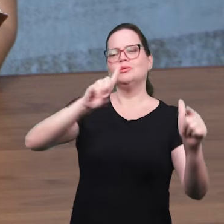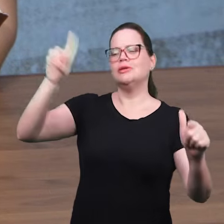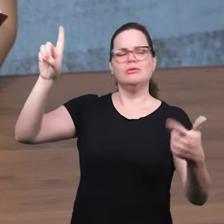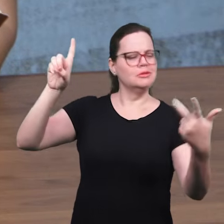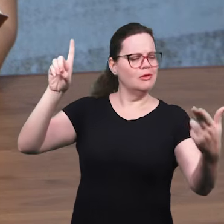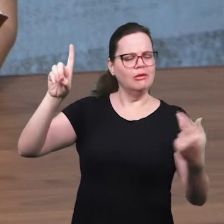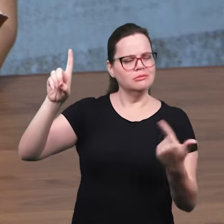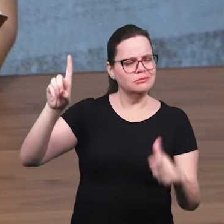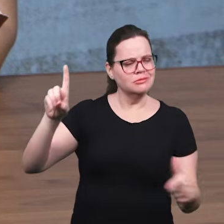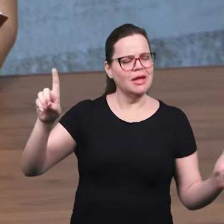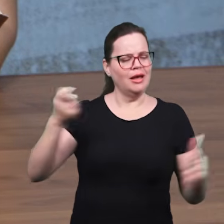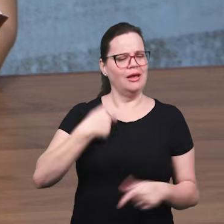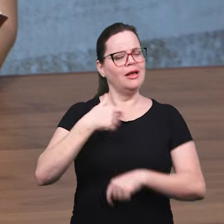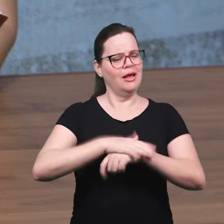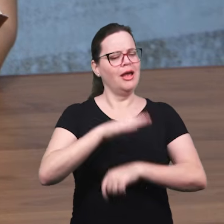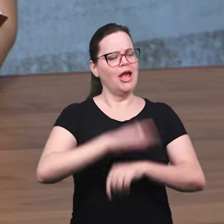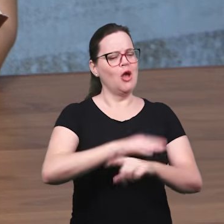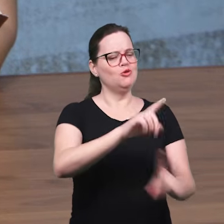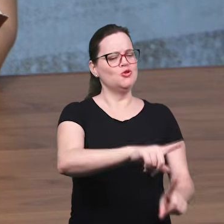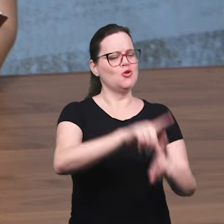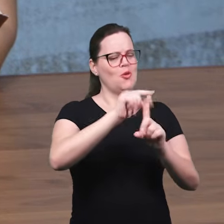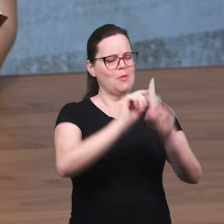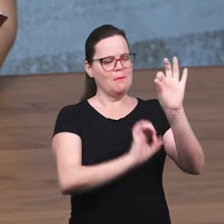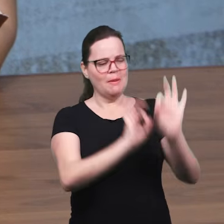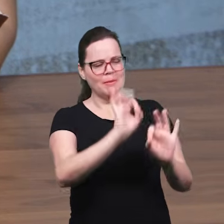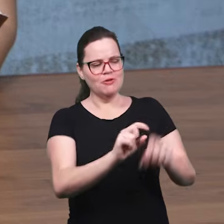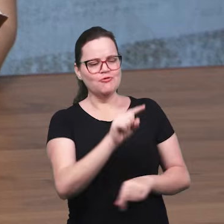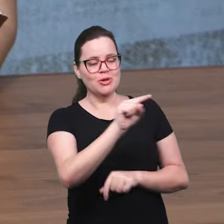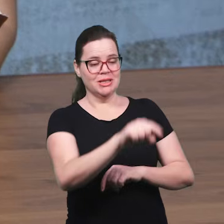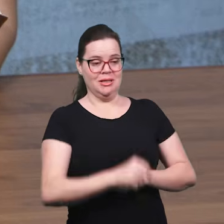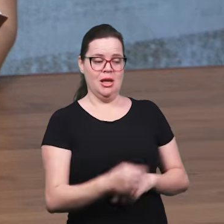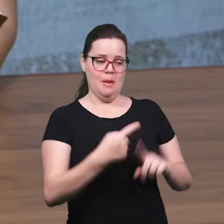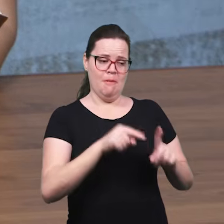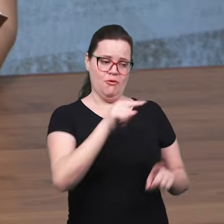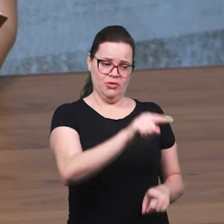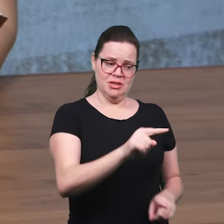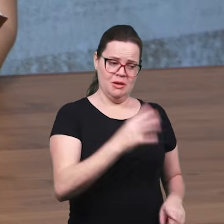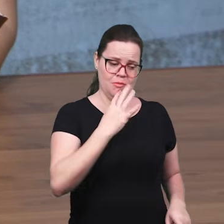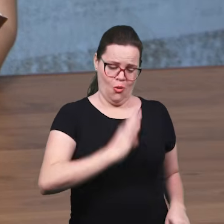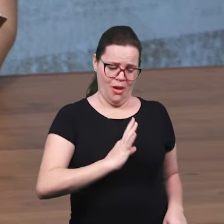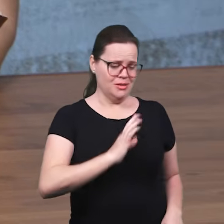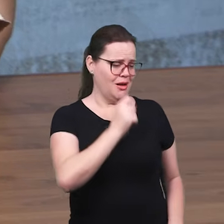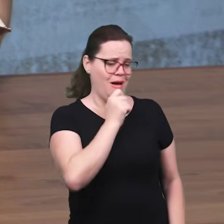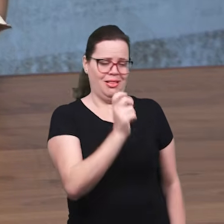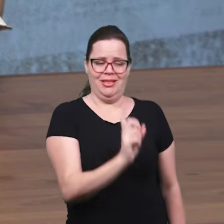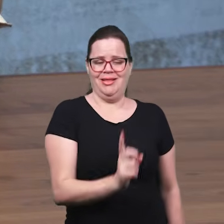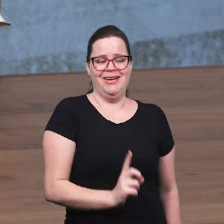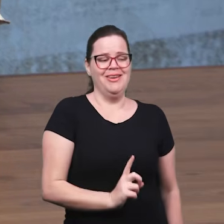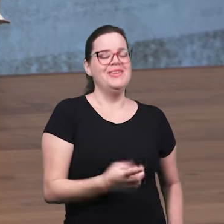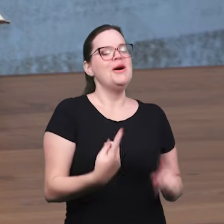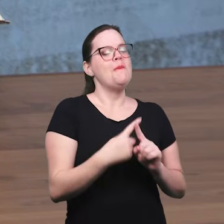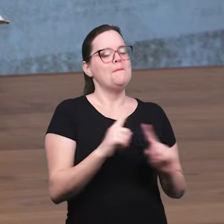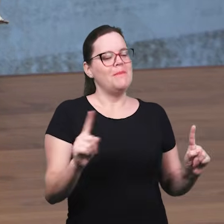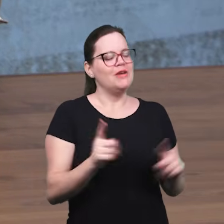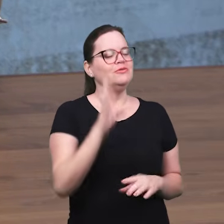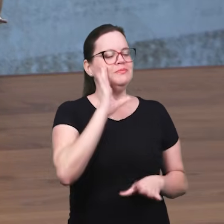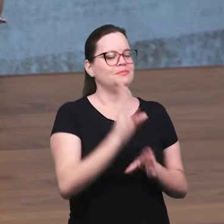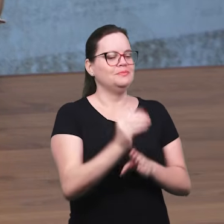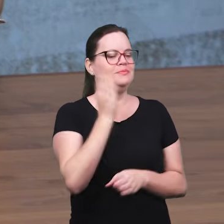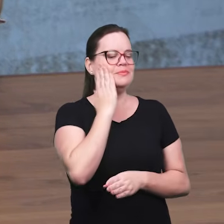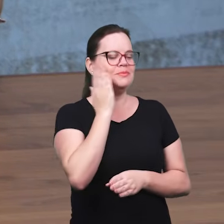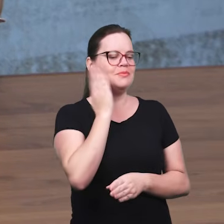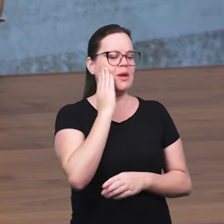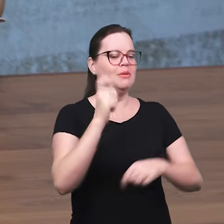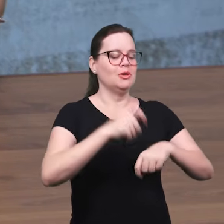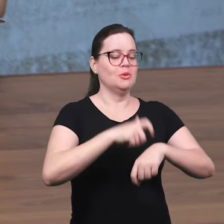Eu te cingirei, ainda que tu me não conheças, para que se saiba desde o nascente